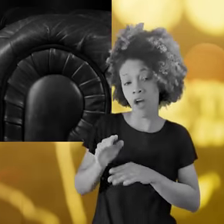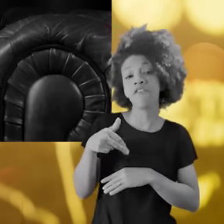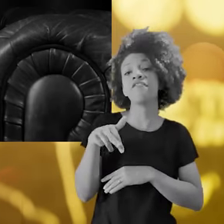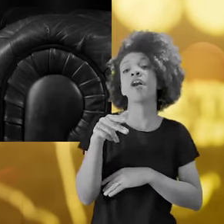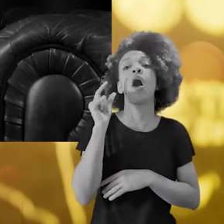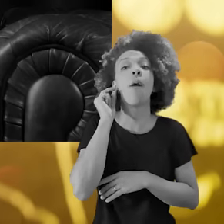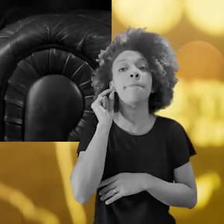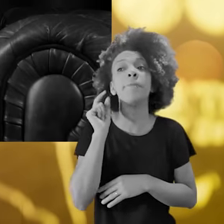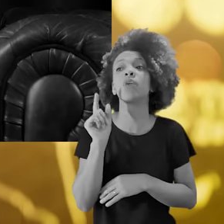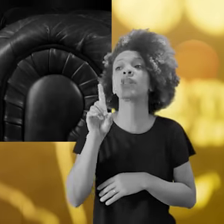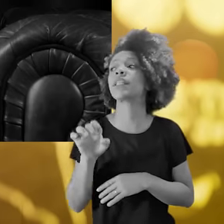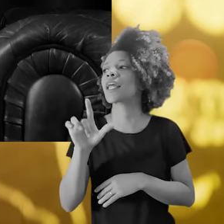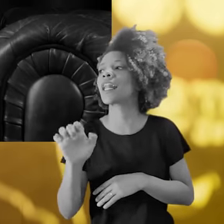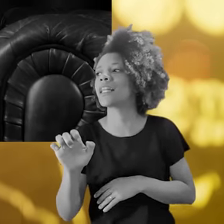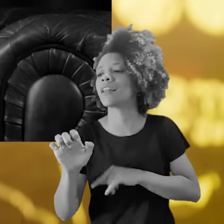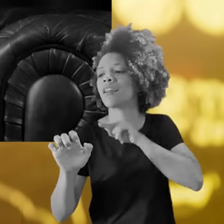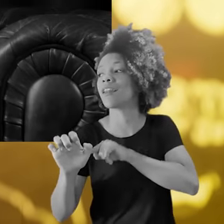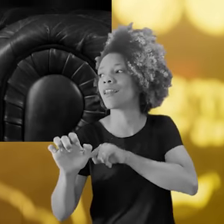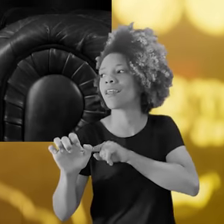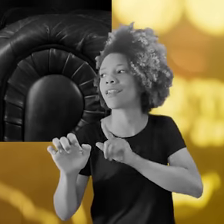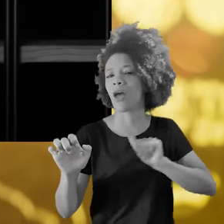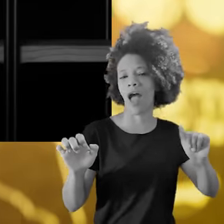vai lá pega o brinco dele né